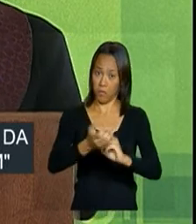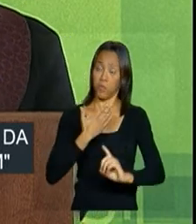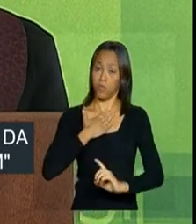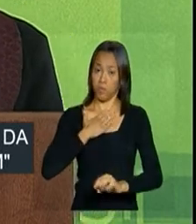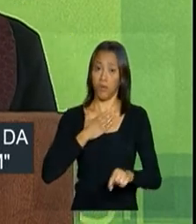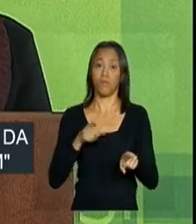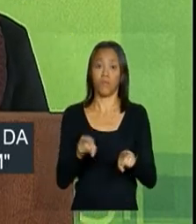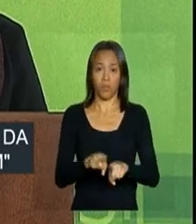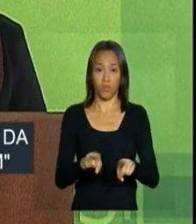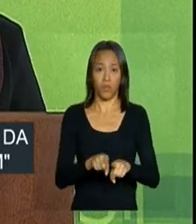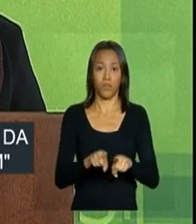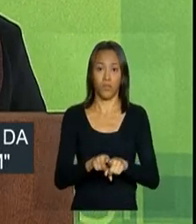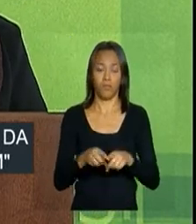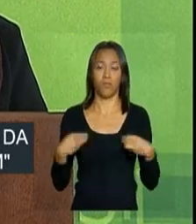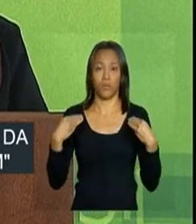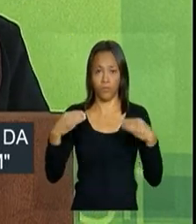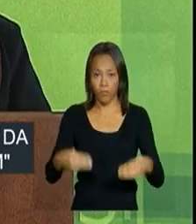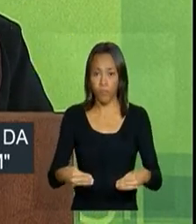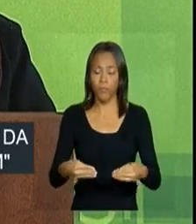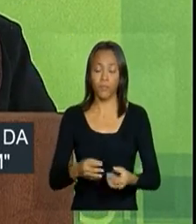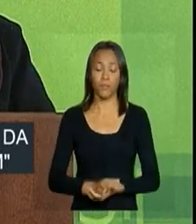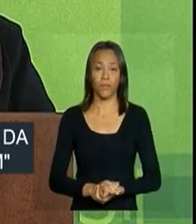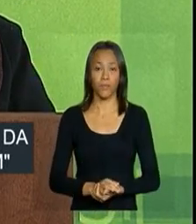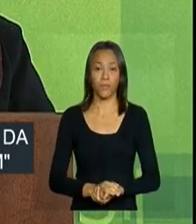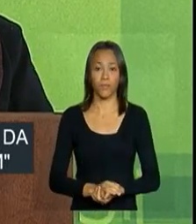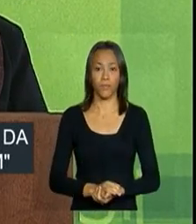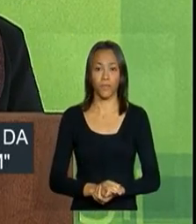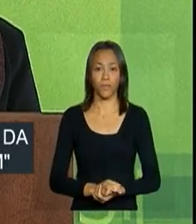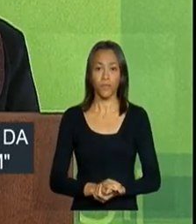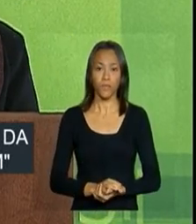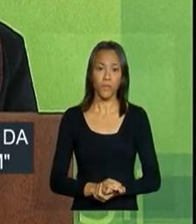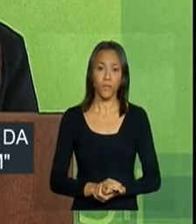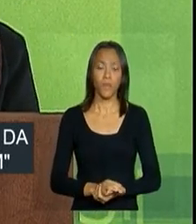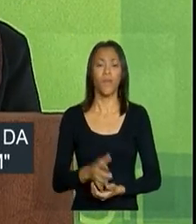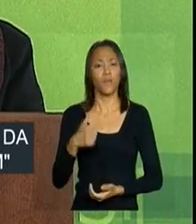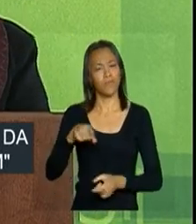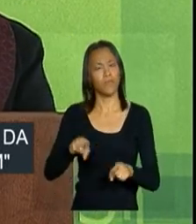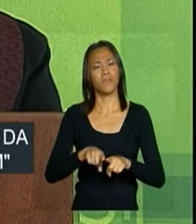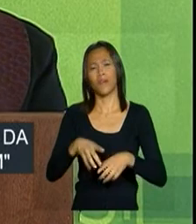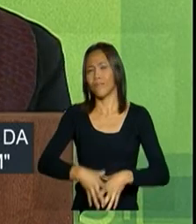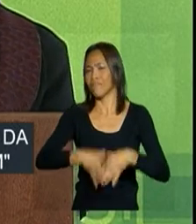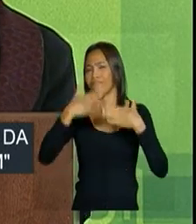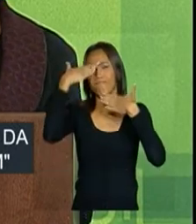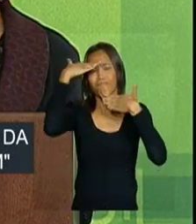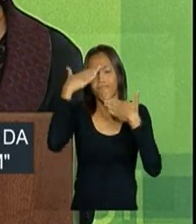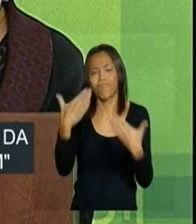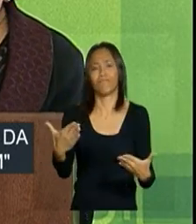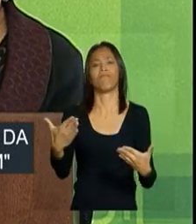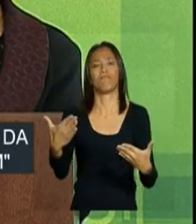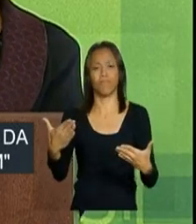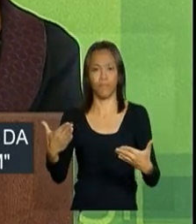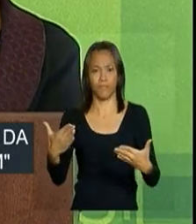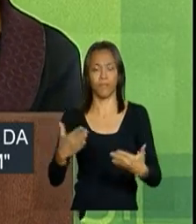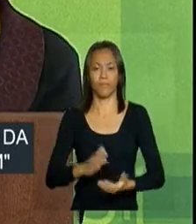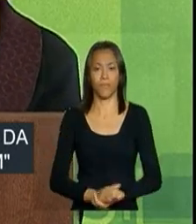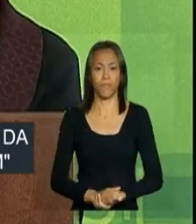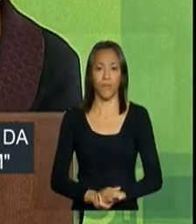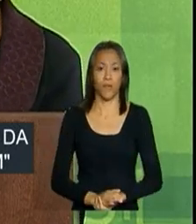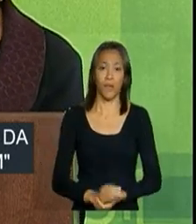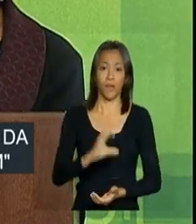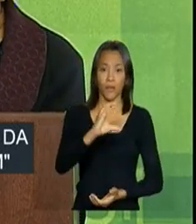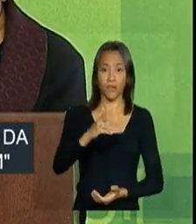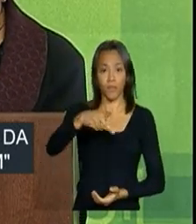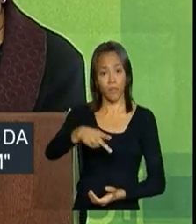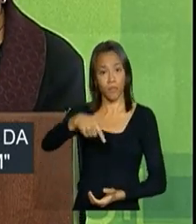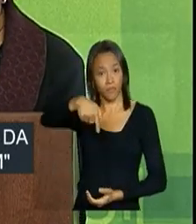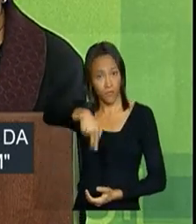né a aí mesa o imenso agradecimento a FM